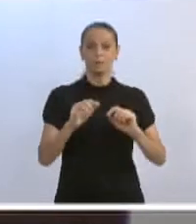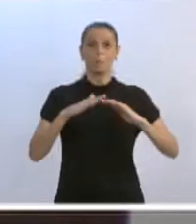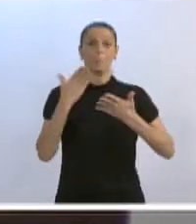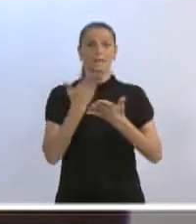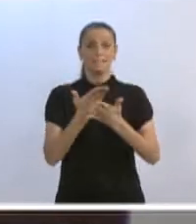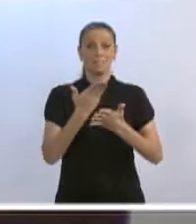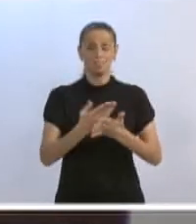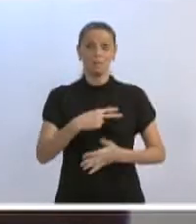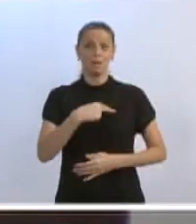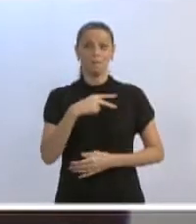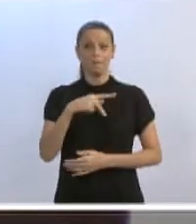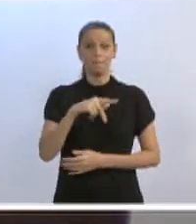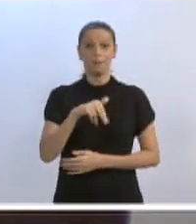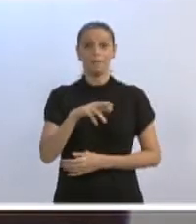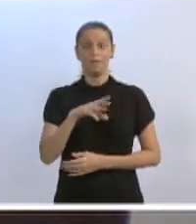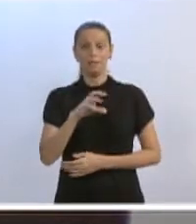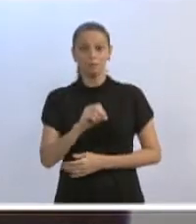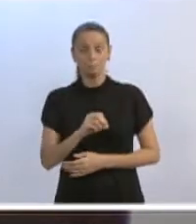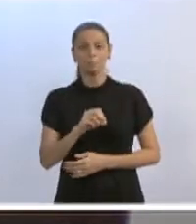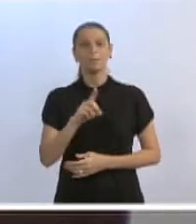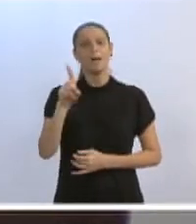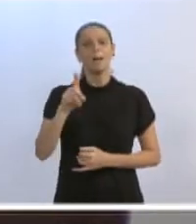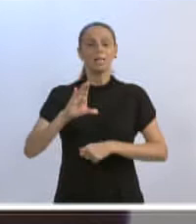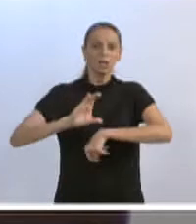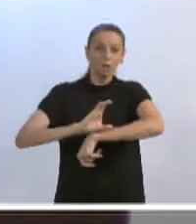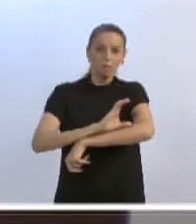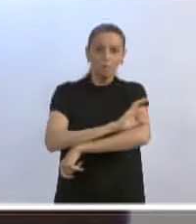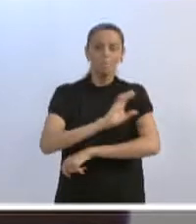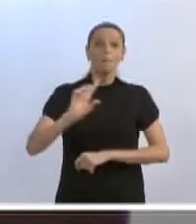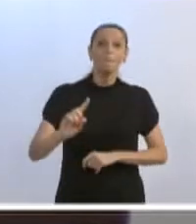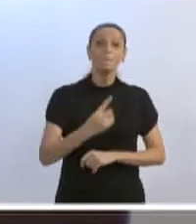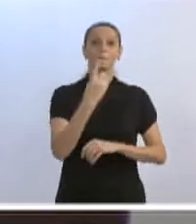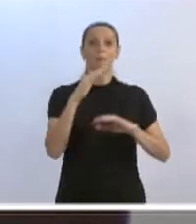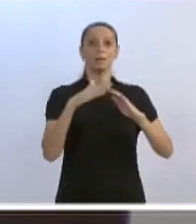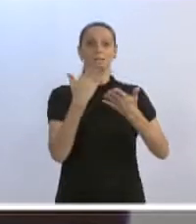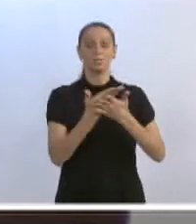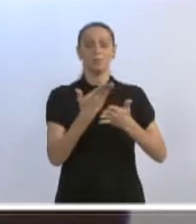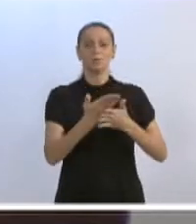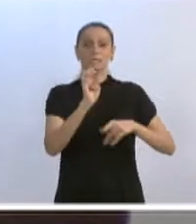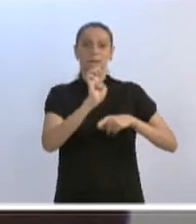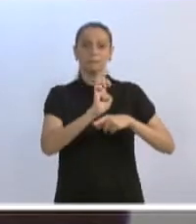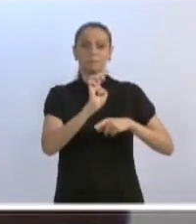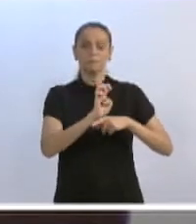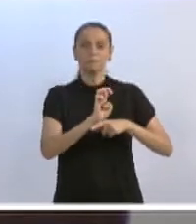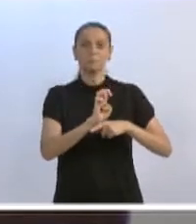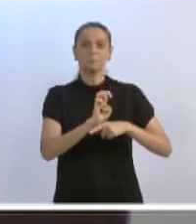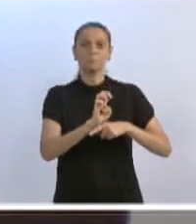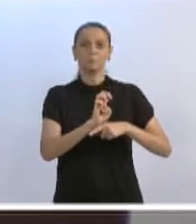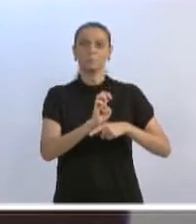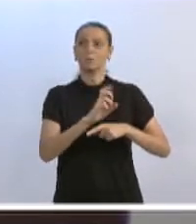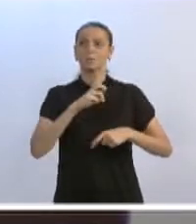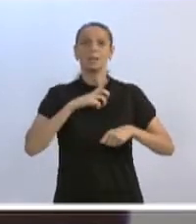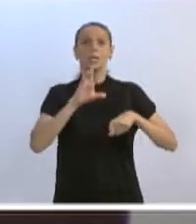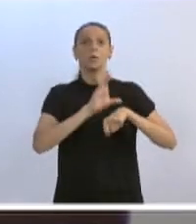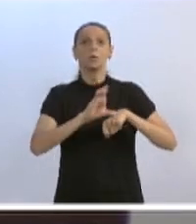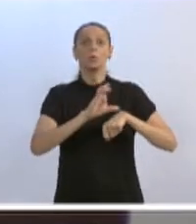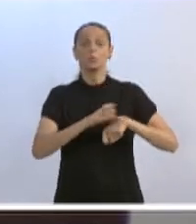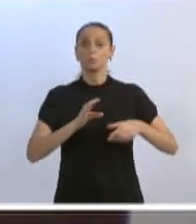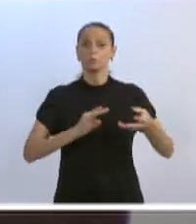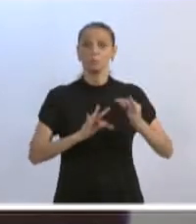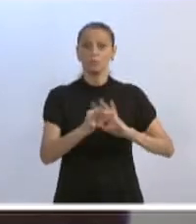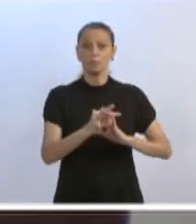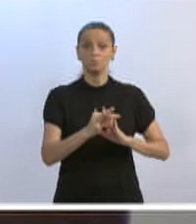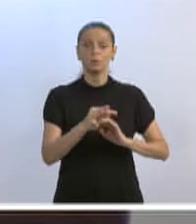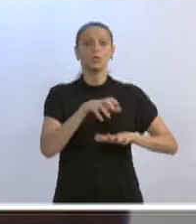pedro que este ano oferecendo a fifa pode ser o primeiro unidade de rede estadual de ensino de blumenau contar com curso técnico de